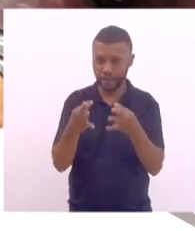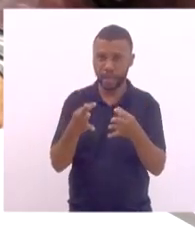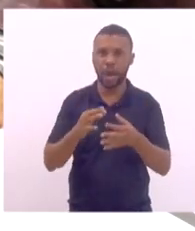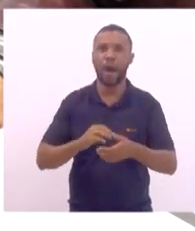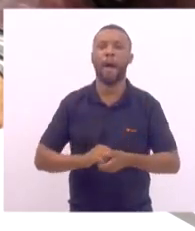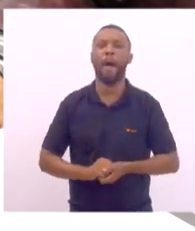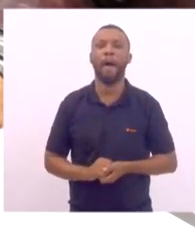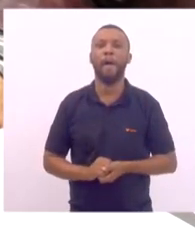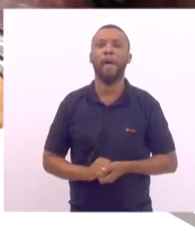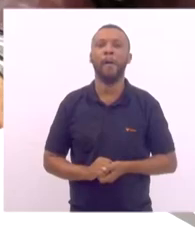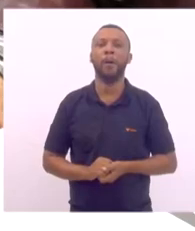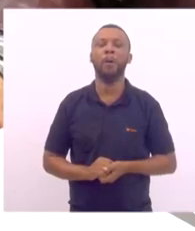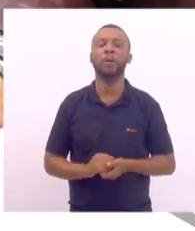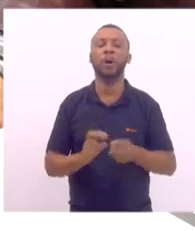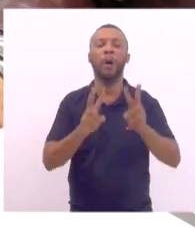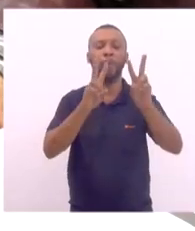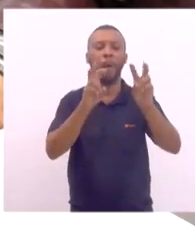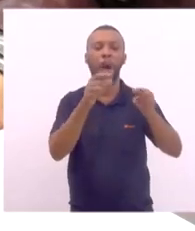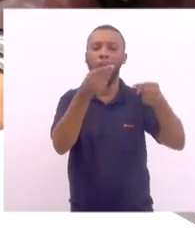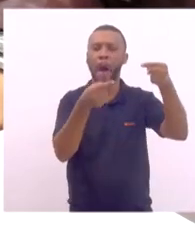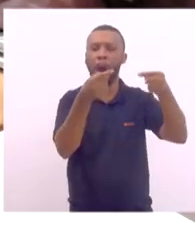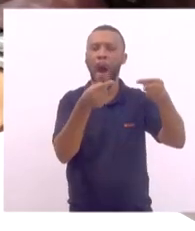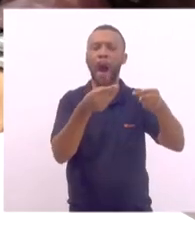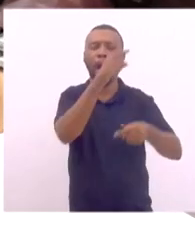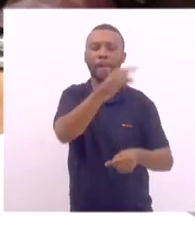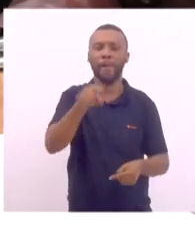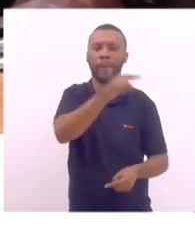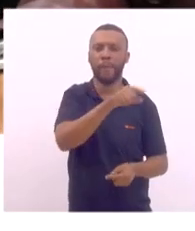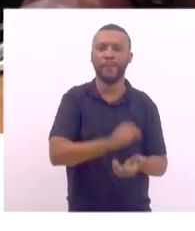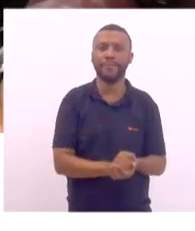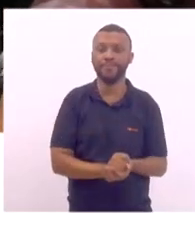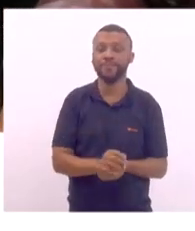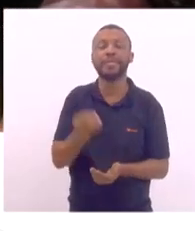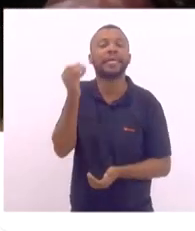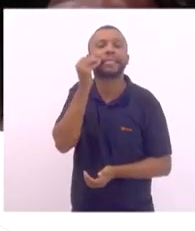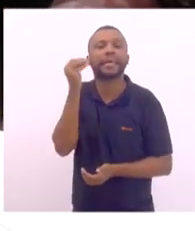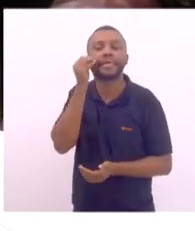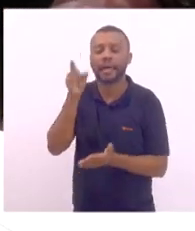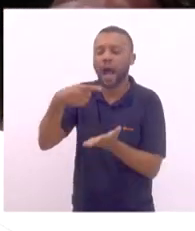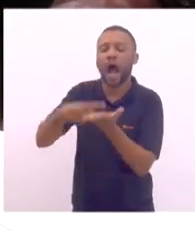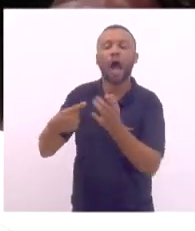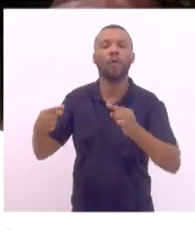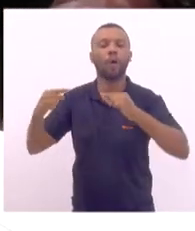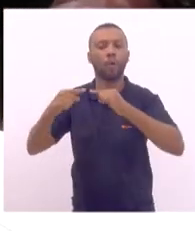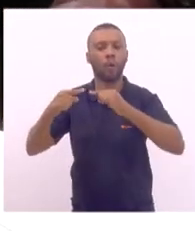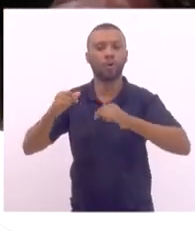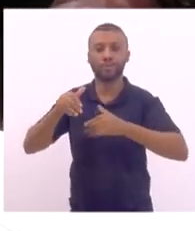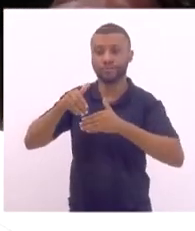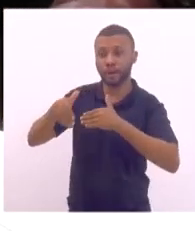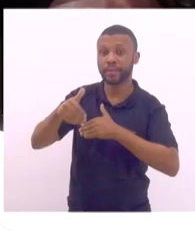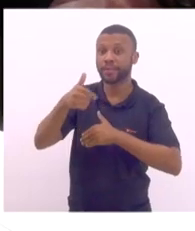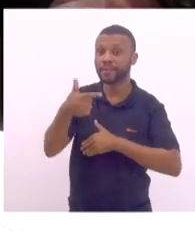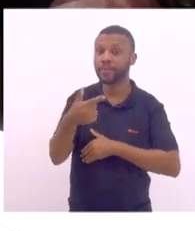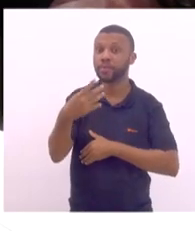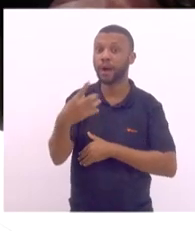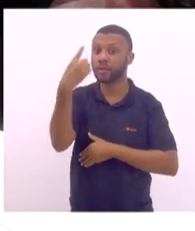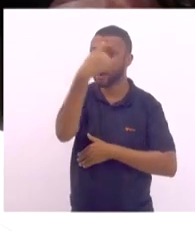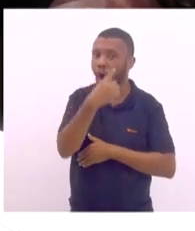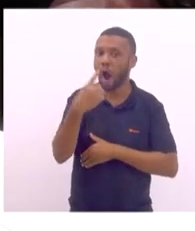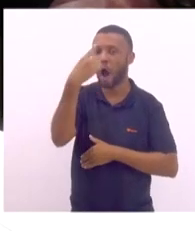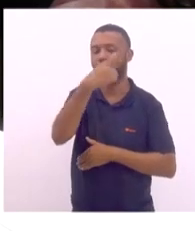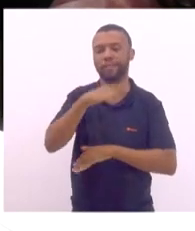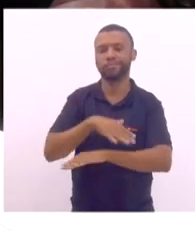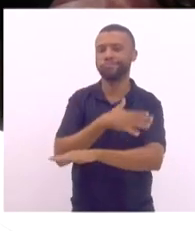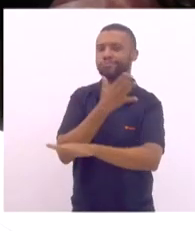senhor tira de pauta hoje e tenta o acordo nas próximas 24 horas. Mas o acordo é ter